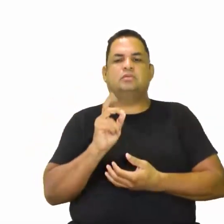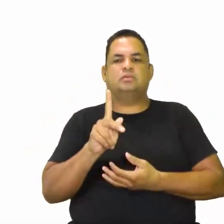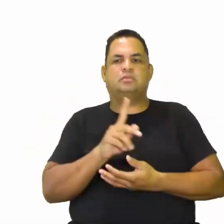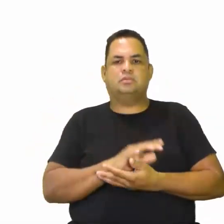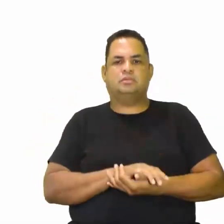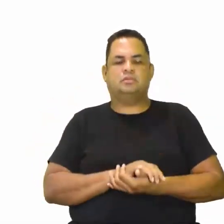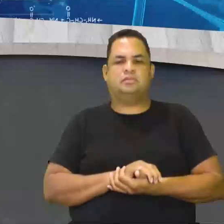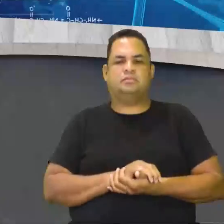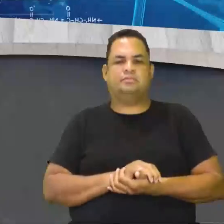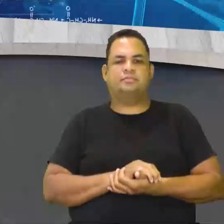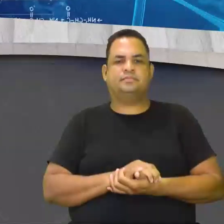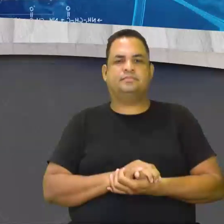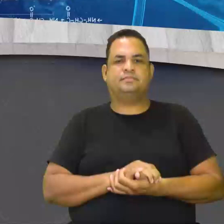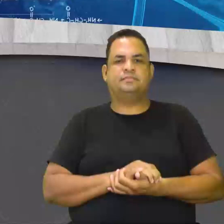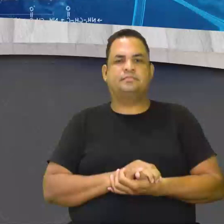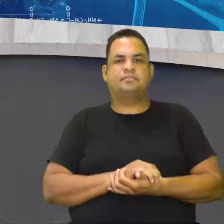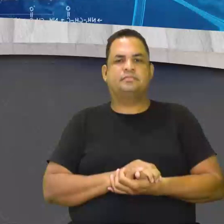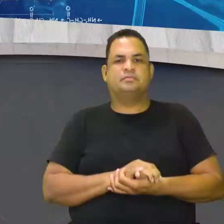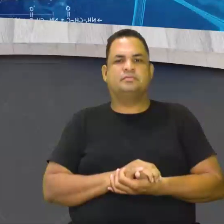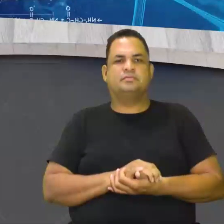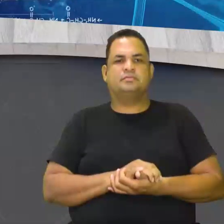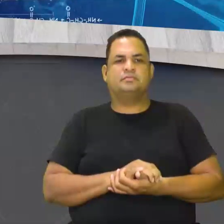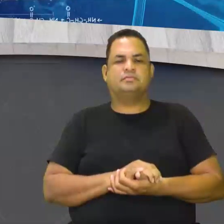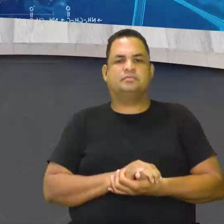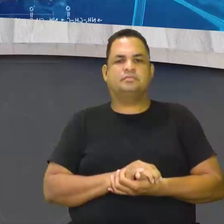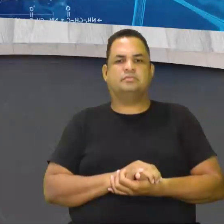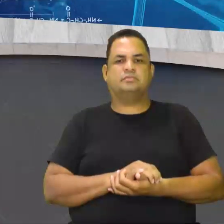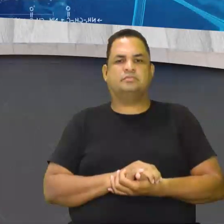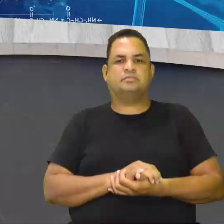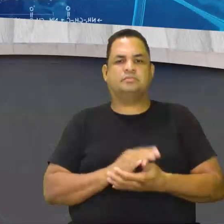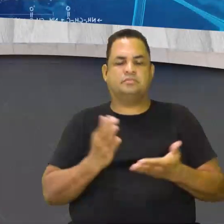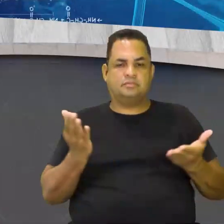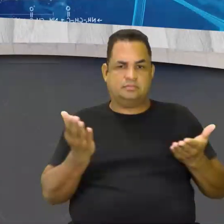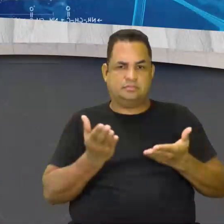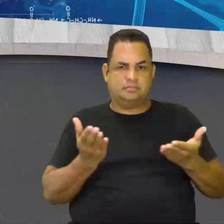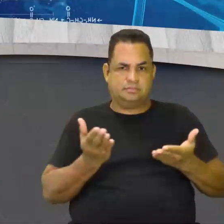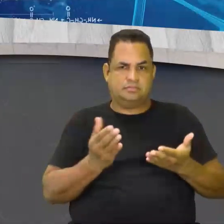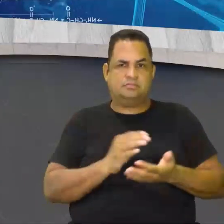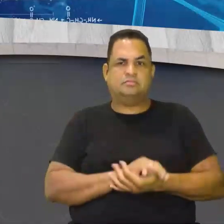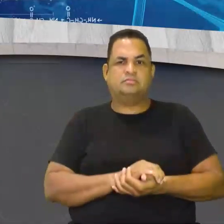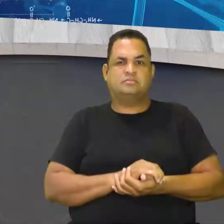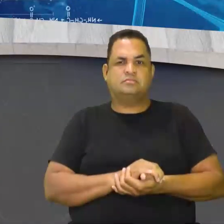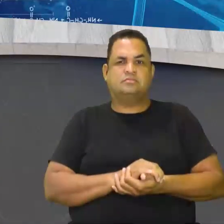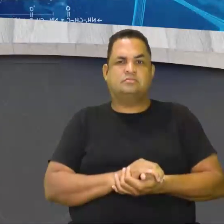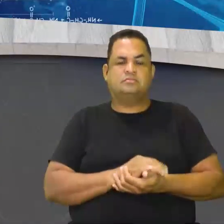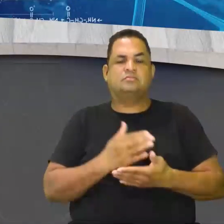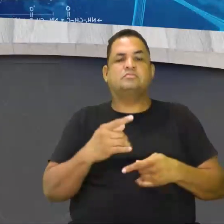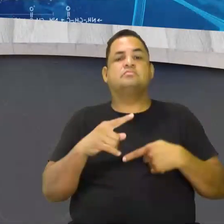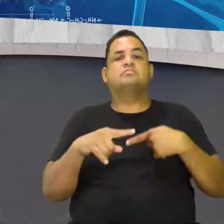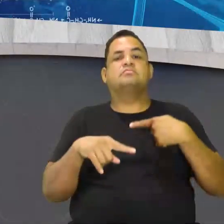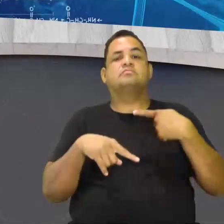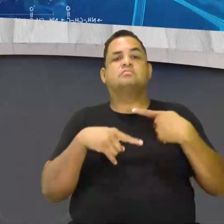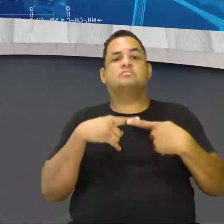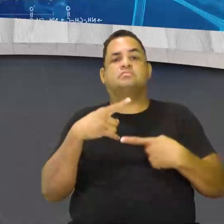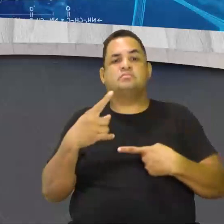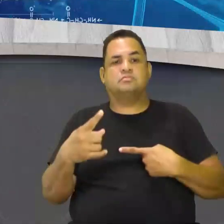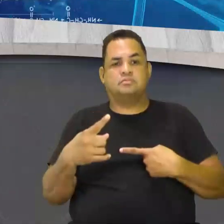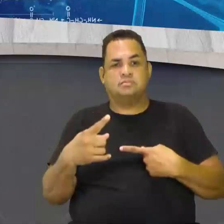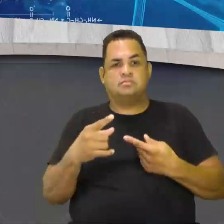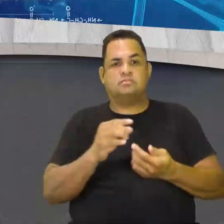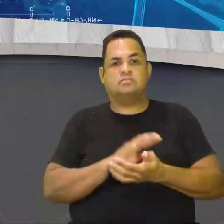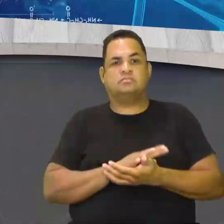caro aluno? Então, daí agora, partiremos para a